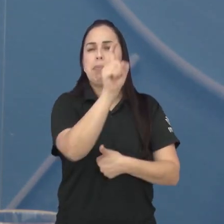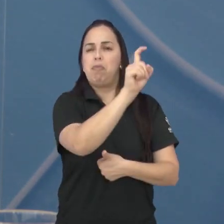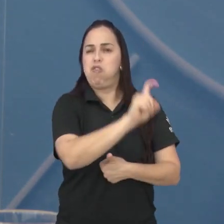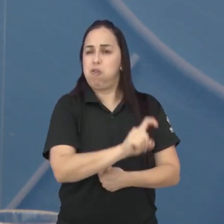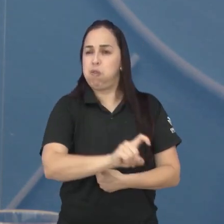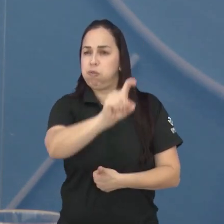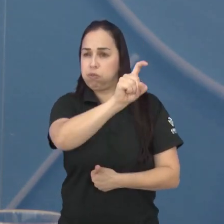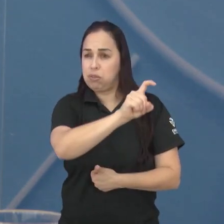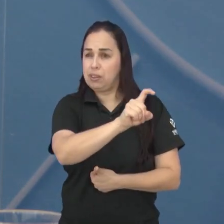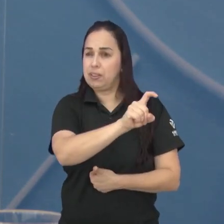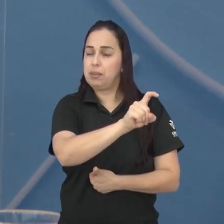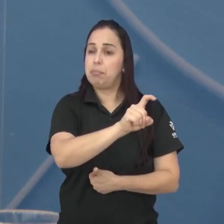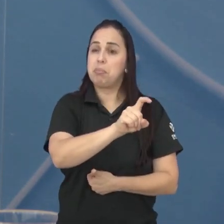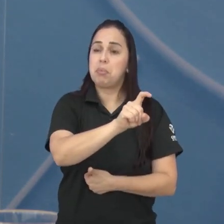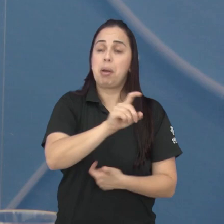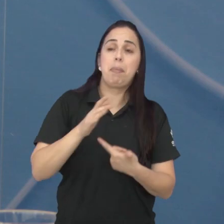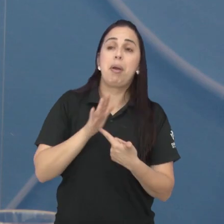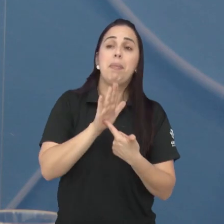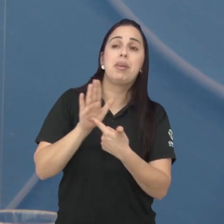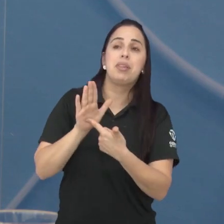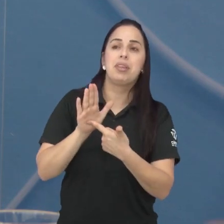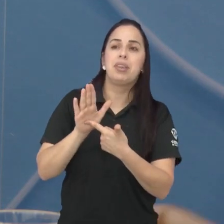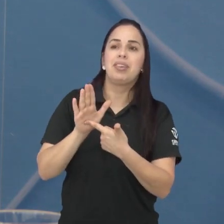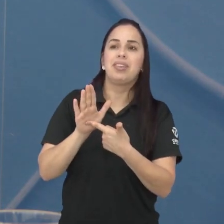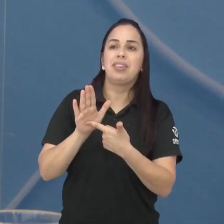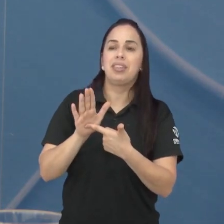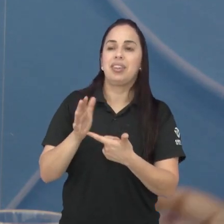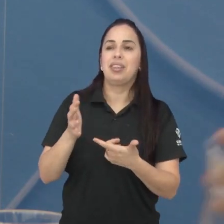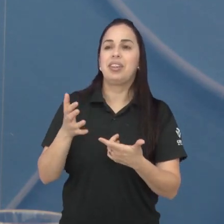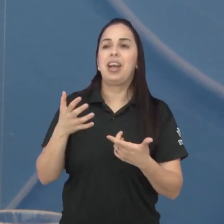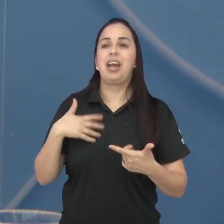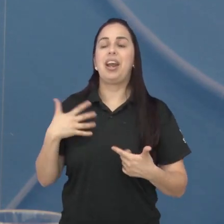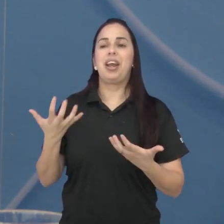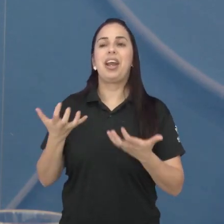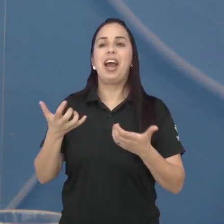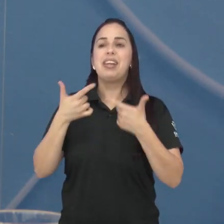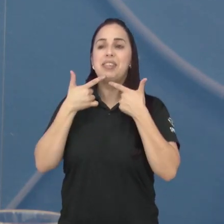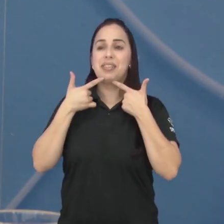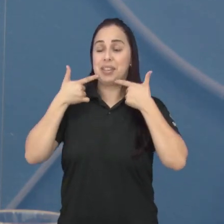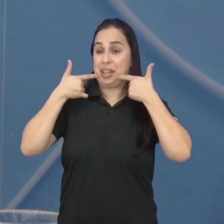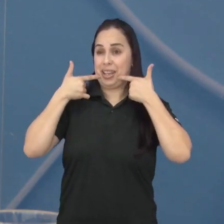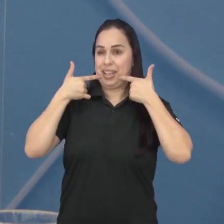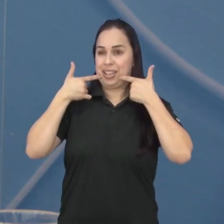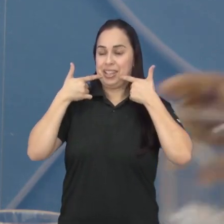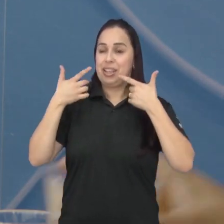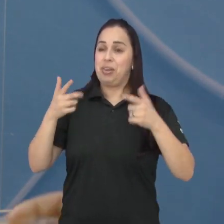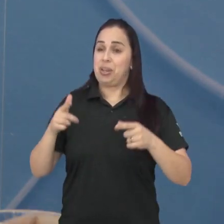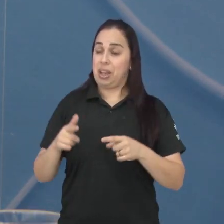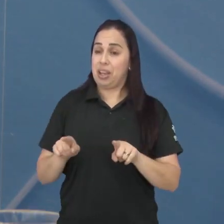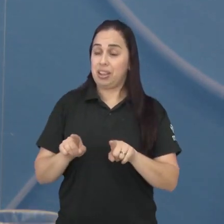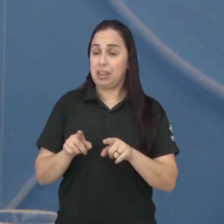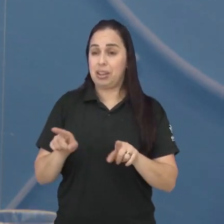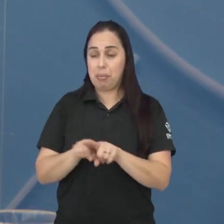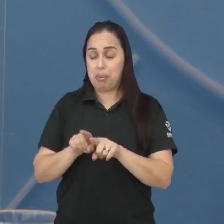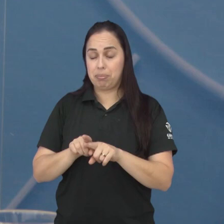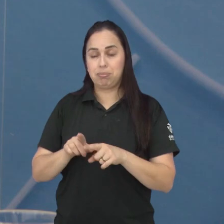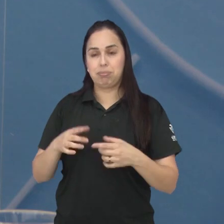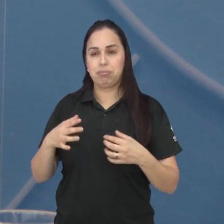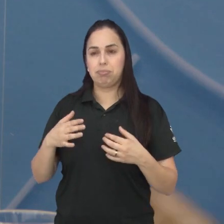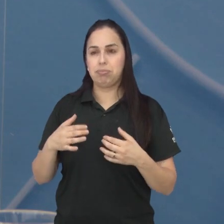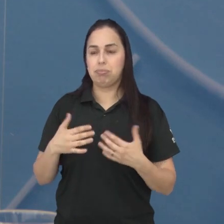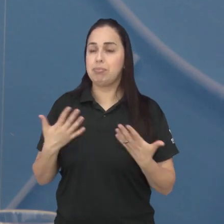grafite, né? Para dizer que não é que nós não queremos ser felizes, não é que a gente não quer desfrutar dos nossos corpos, não é